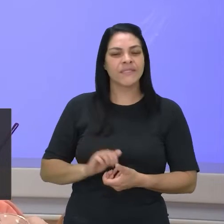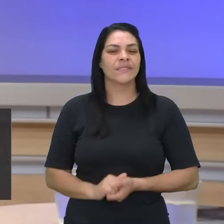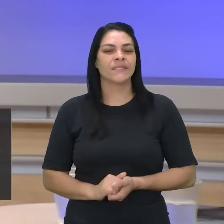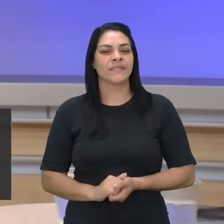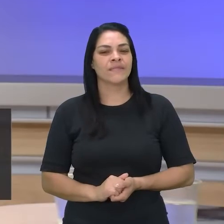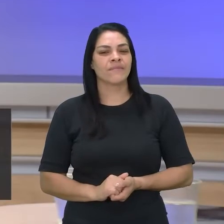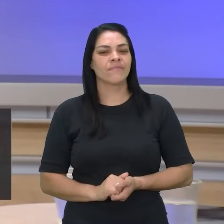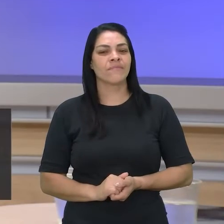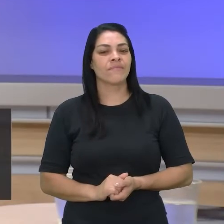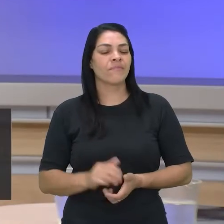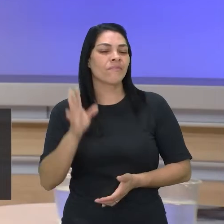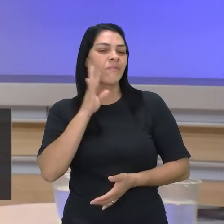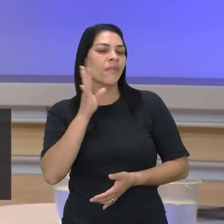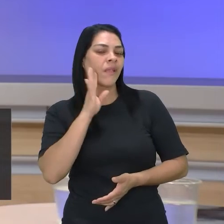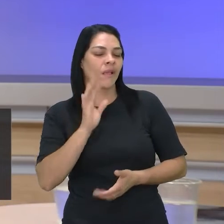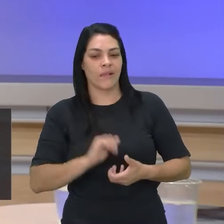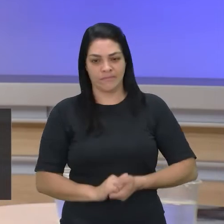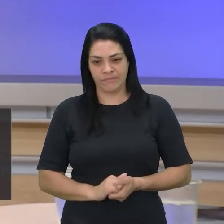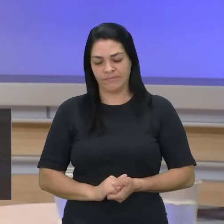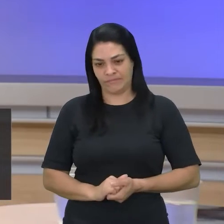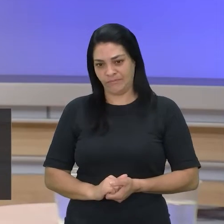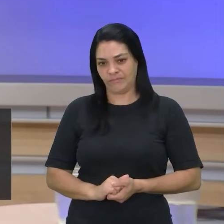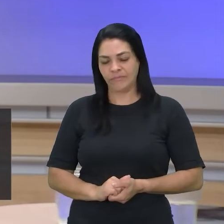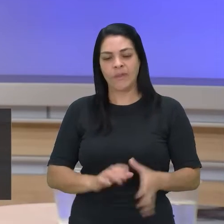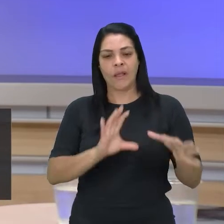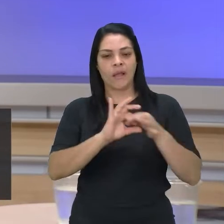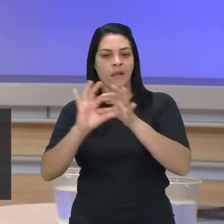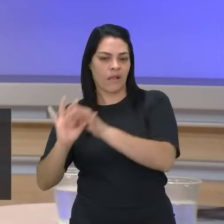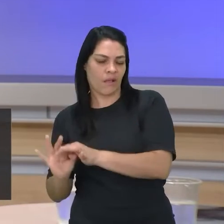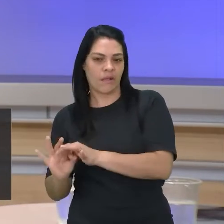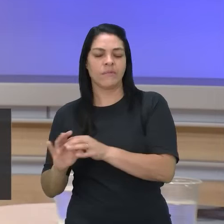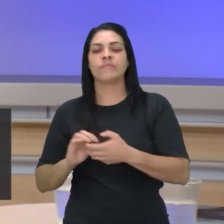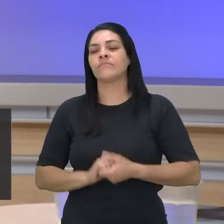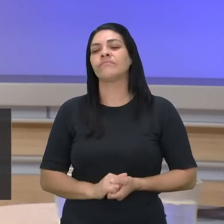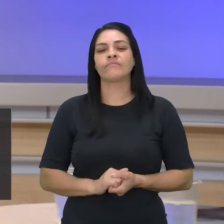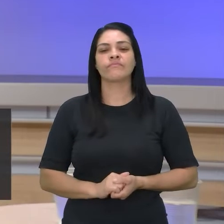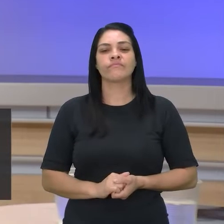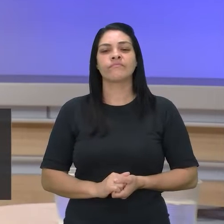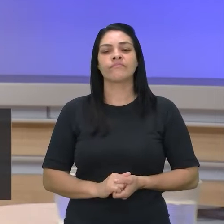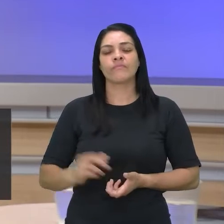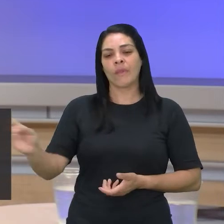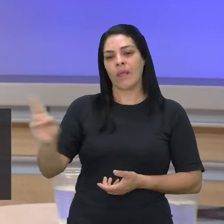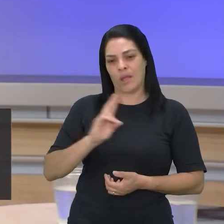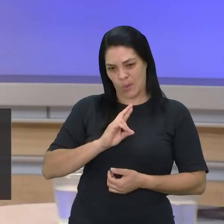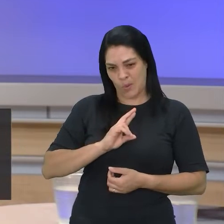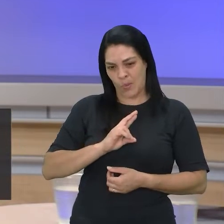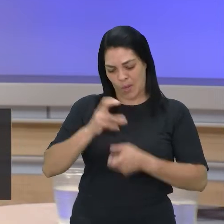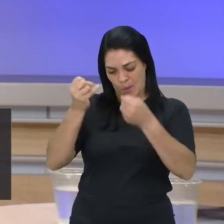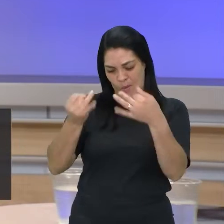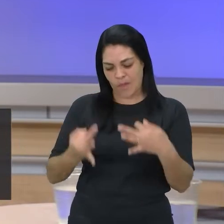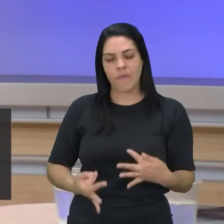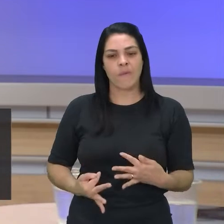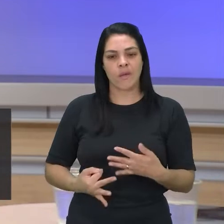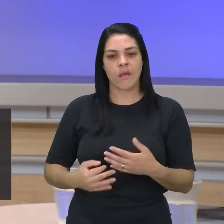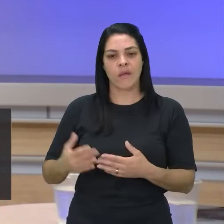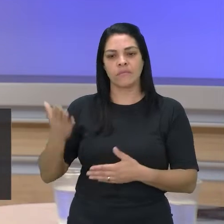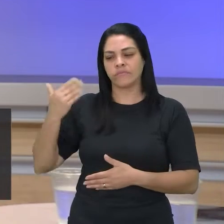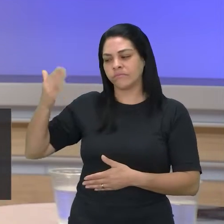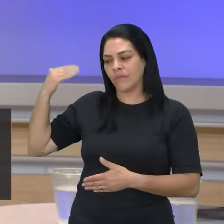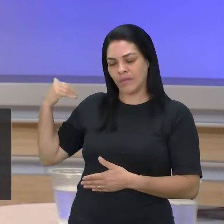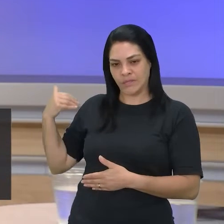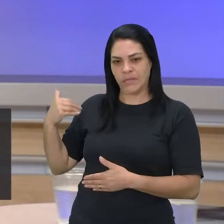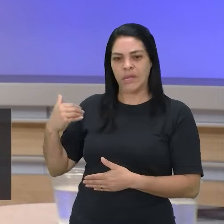Bacana. Bom, então acho que para contextualizar e responder, vou contar um pouquinho do histórico, né? Então, desde